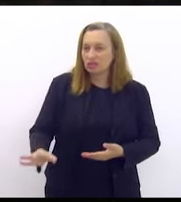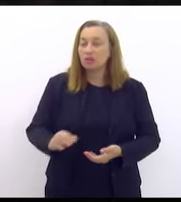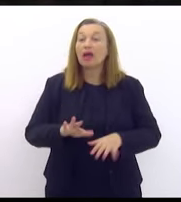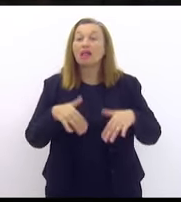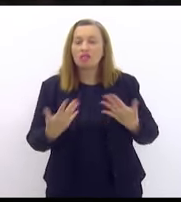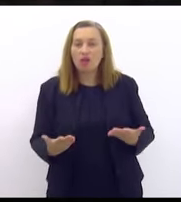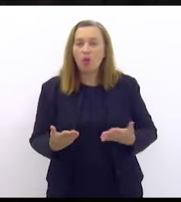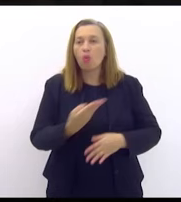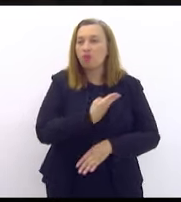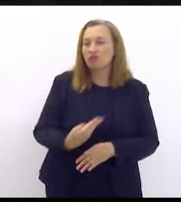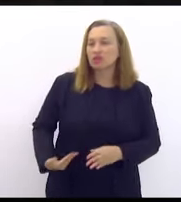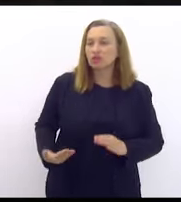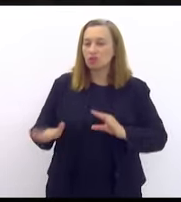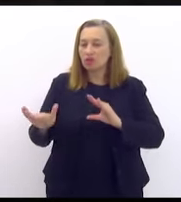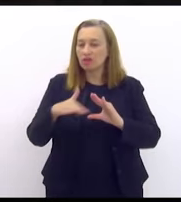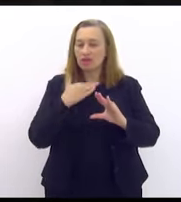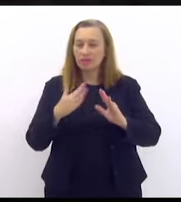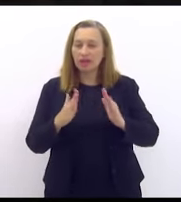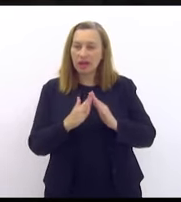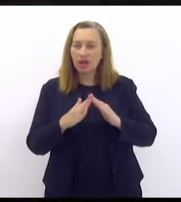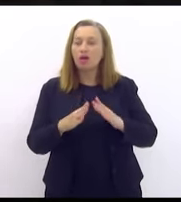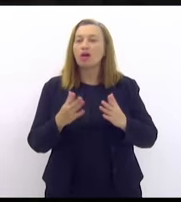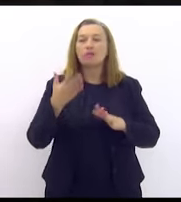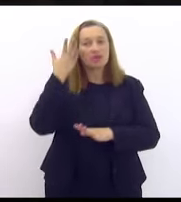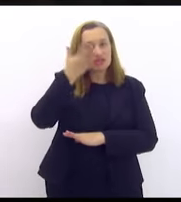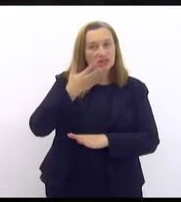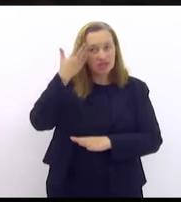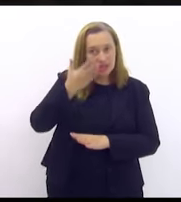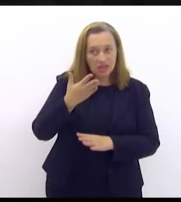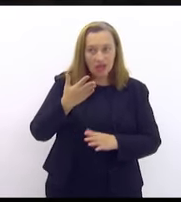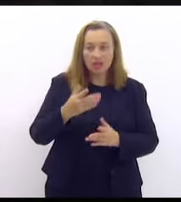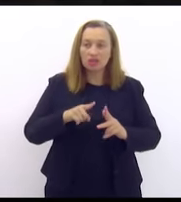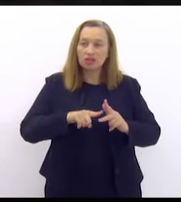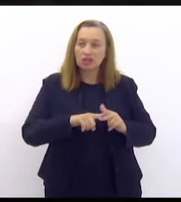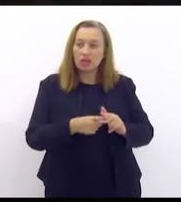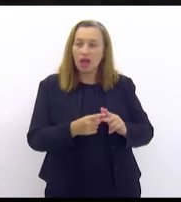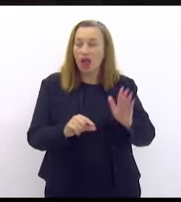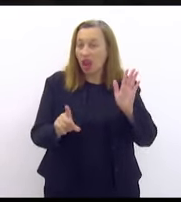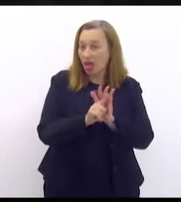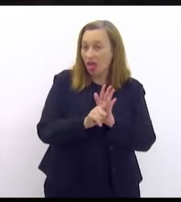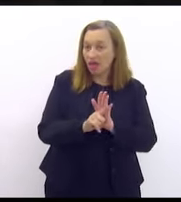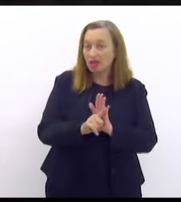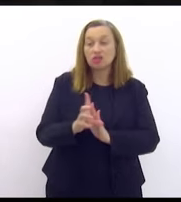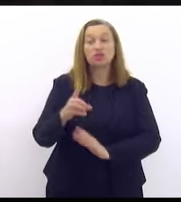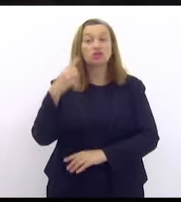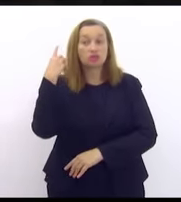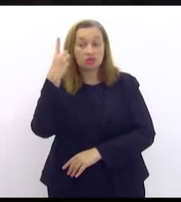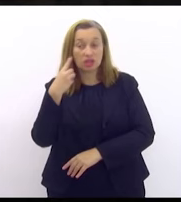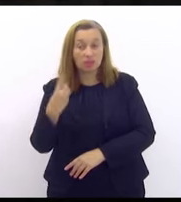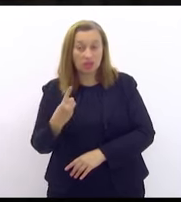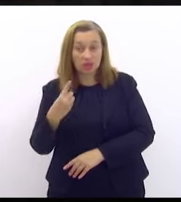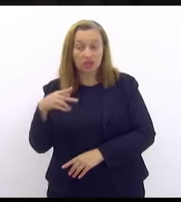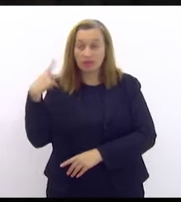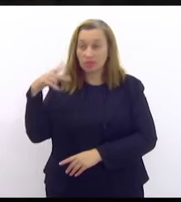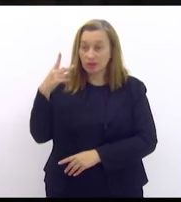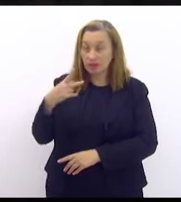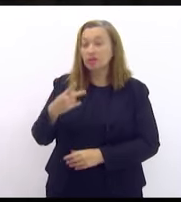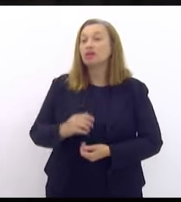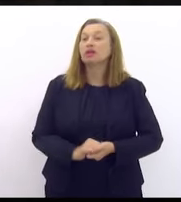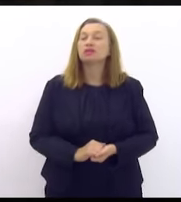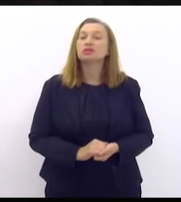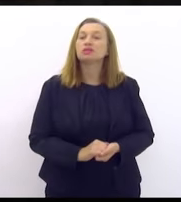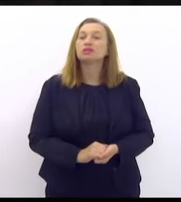Então, o governador manda para casa uma mensagem que revoga a lei de uma parlamentar, põe em desuso uma política ativa